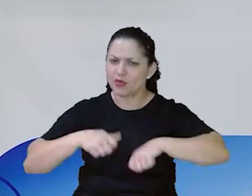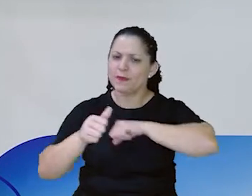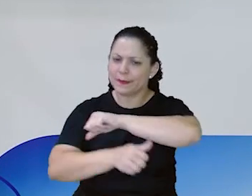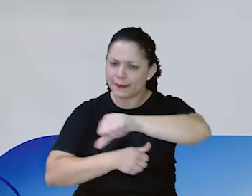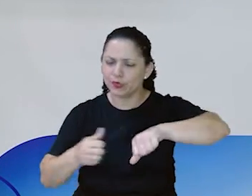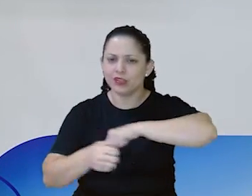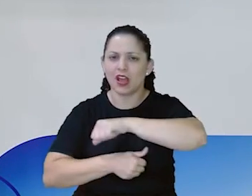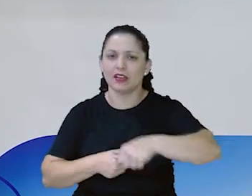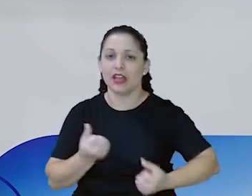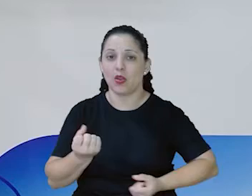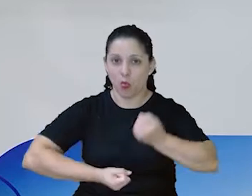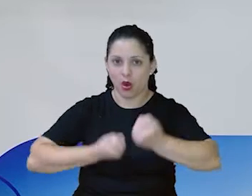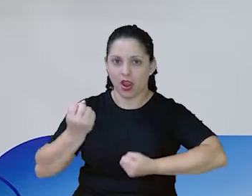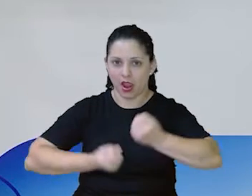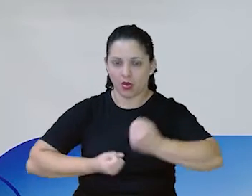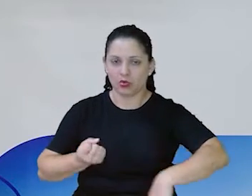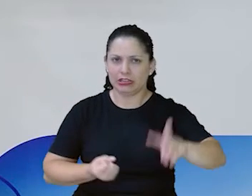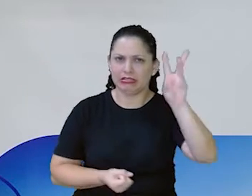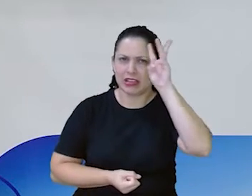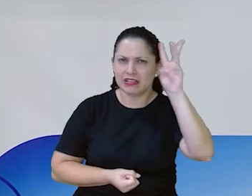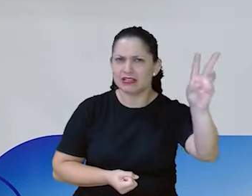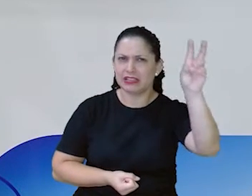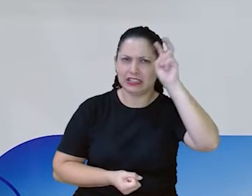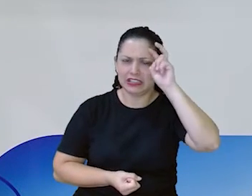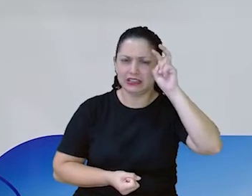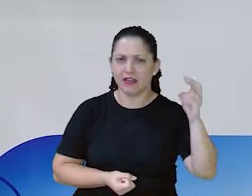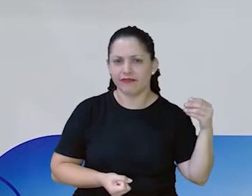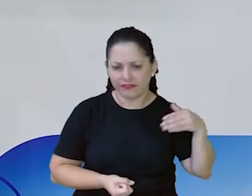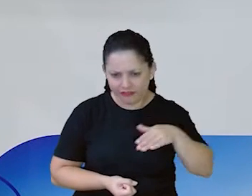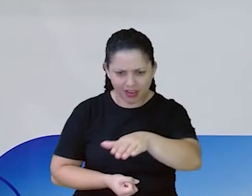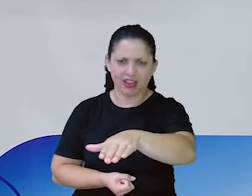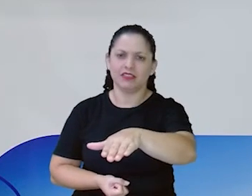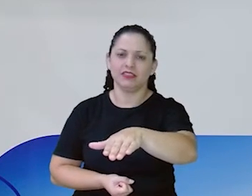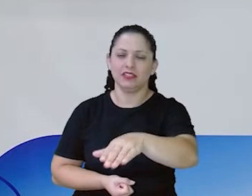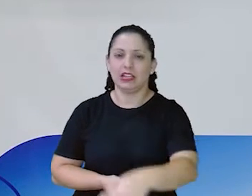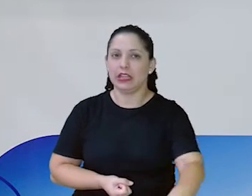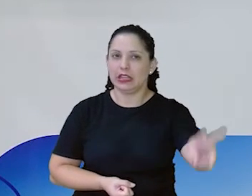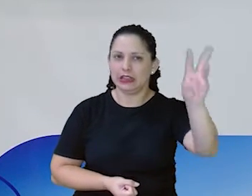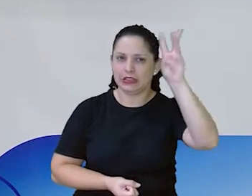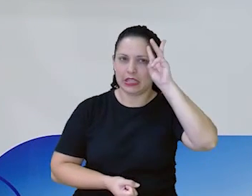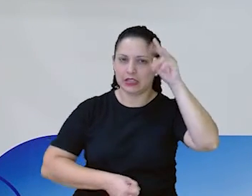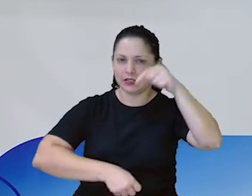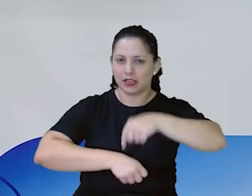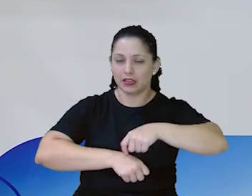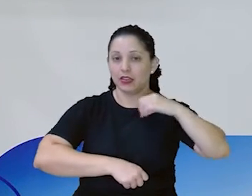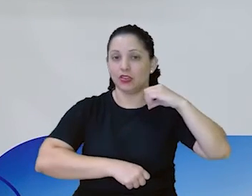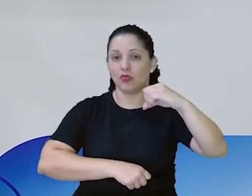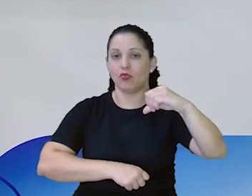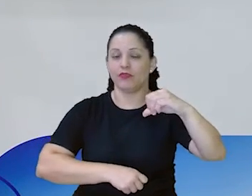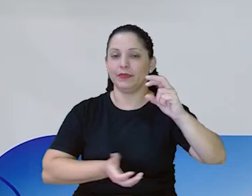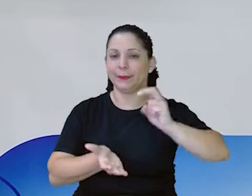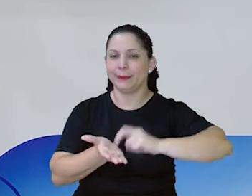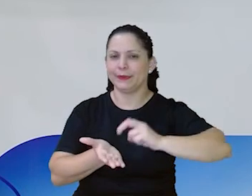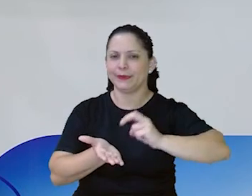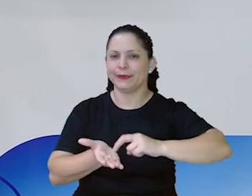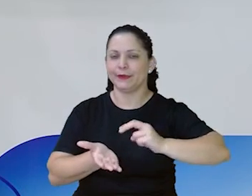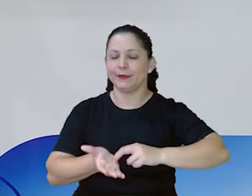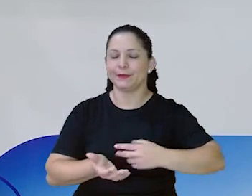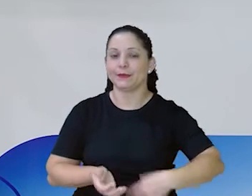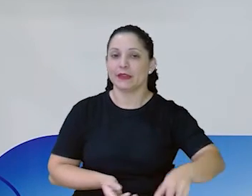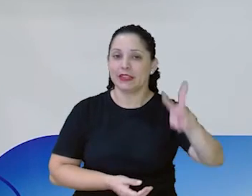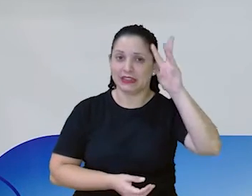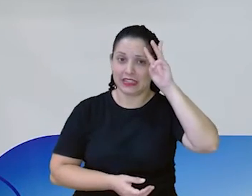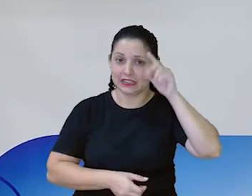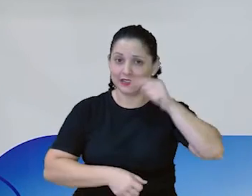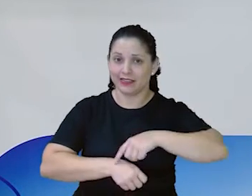da coleta passa terça e quinta. O carro passa terça-feira, 9 horas da manhã. Passa. Quando dá terça-feira,